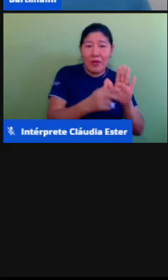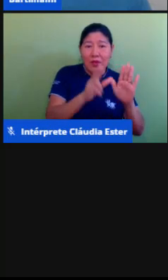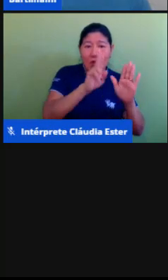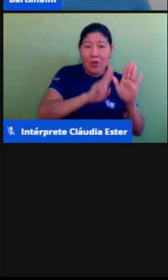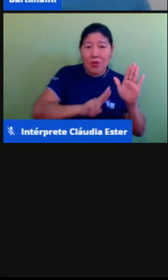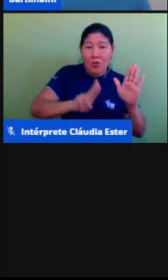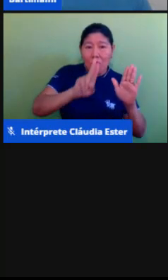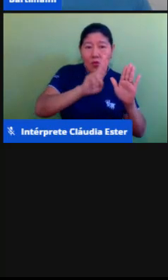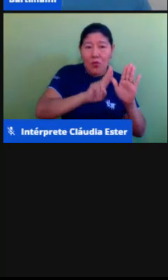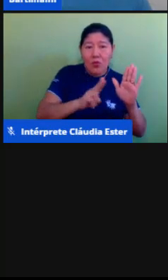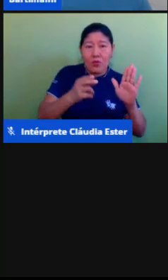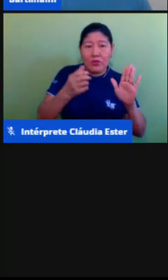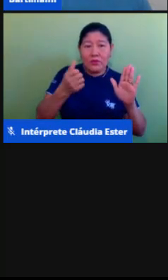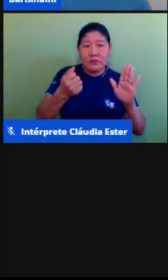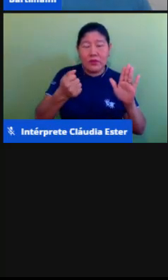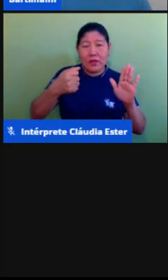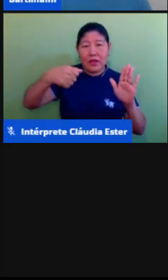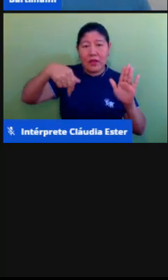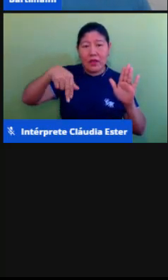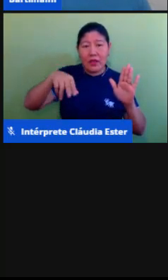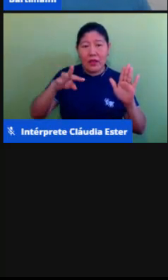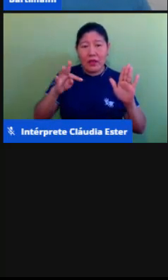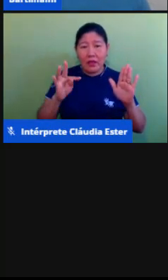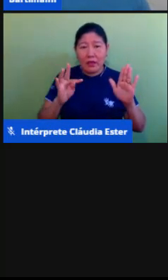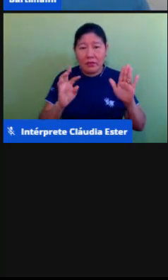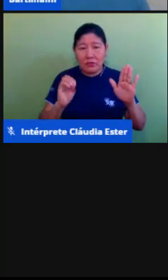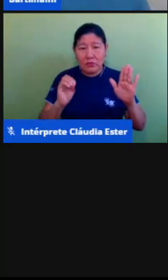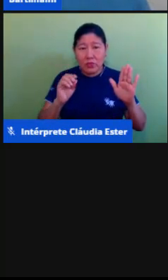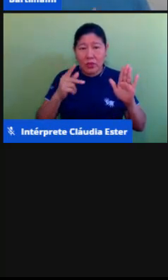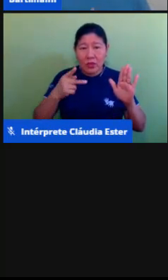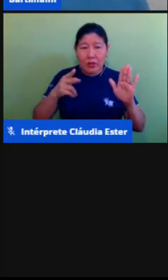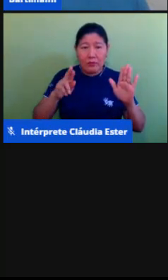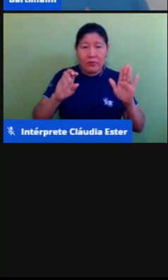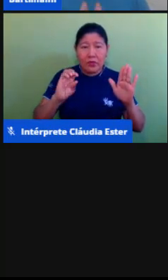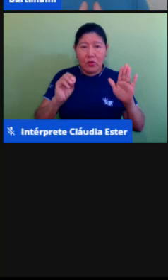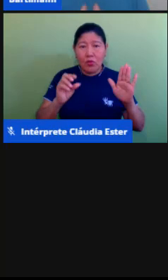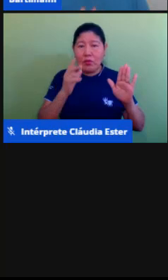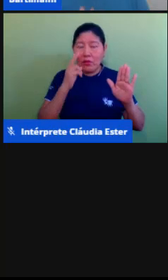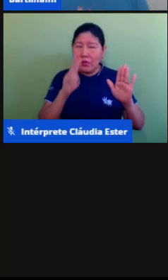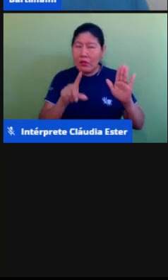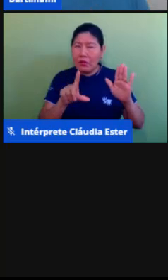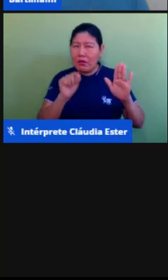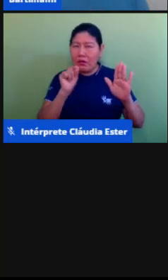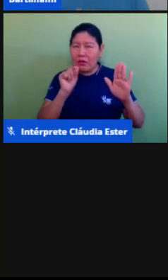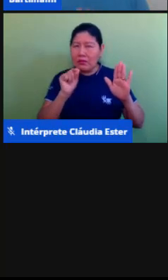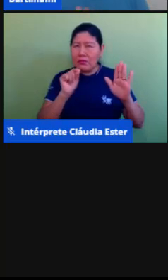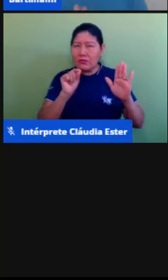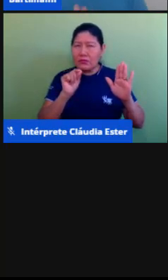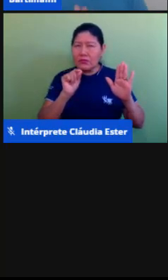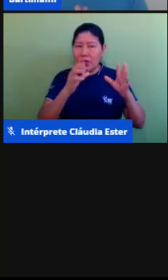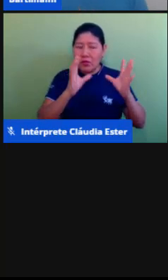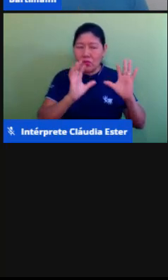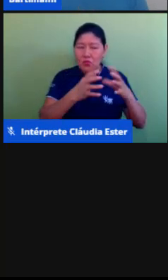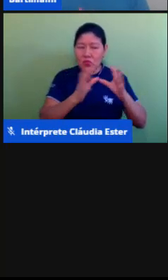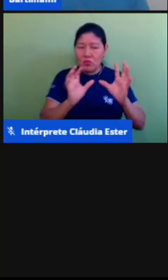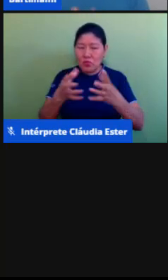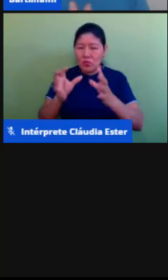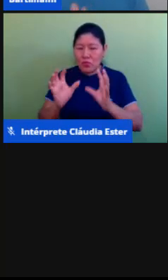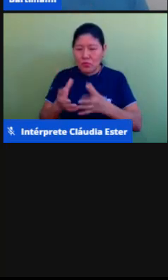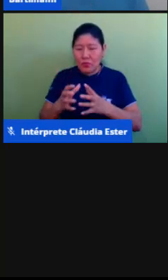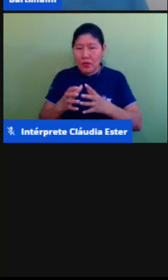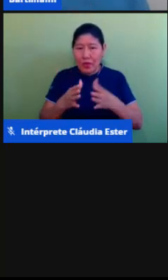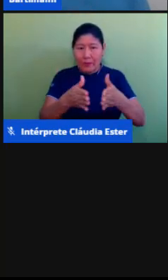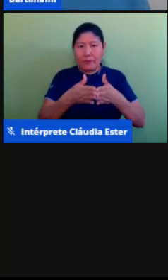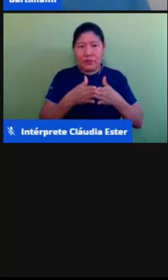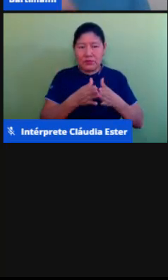não estou trabalhando aqui com classes separadas. Eu coloquei, simplesmente eu pedi para ele disse para o mapa,